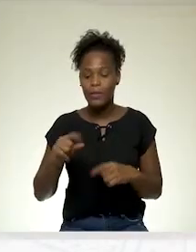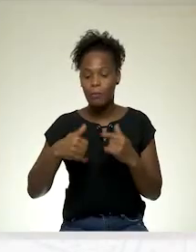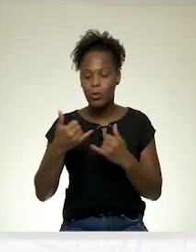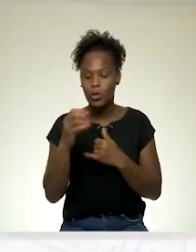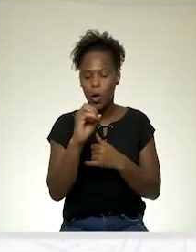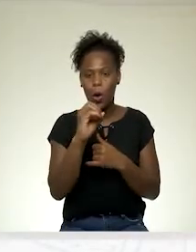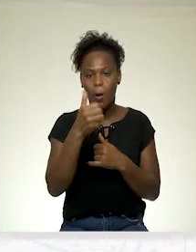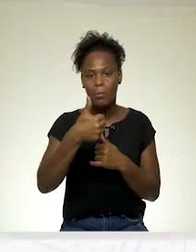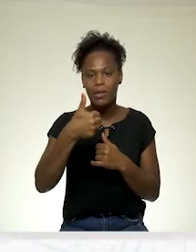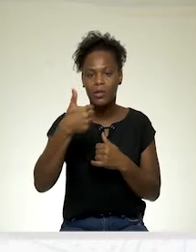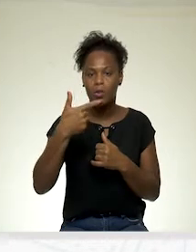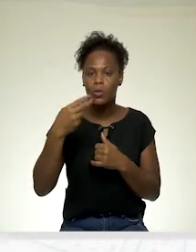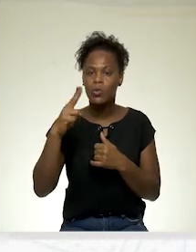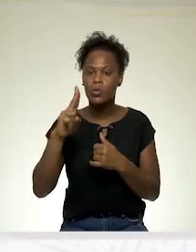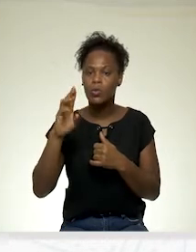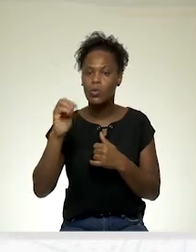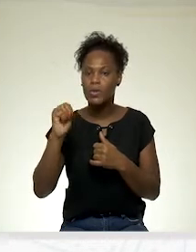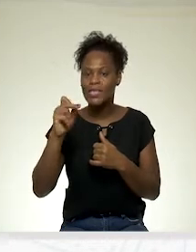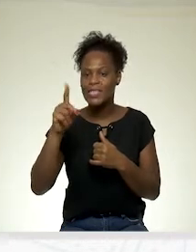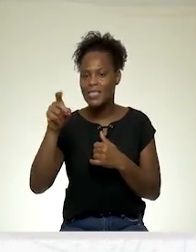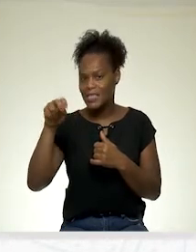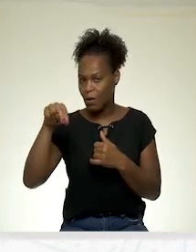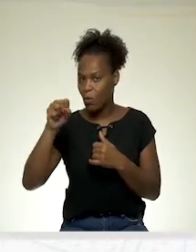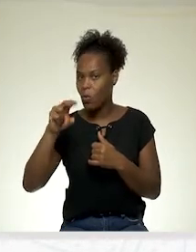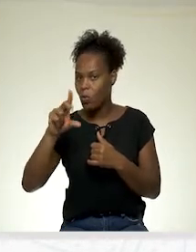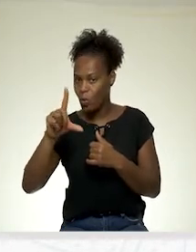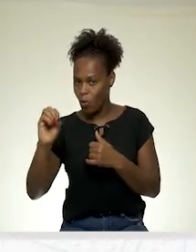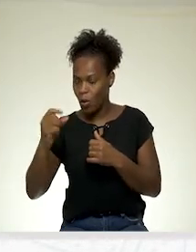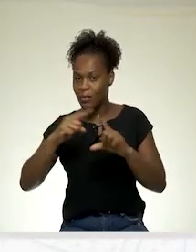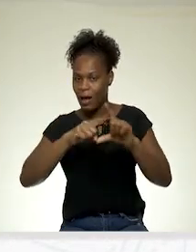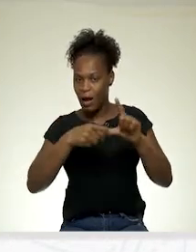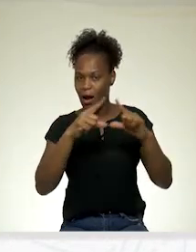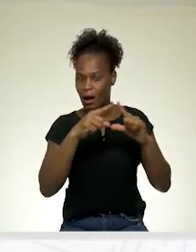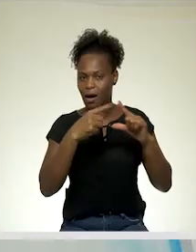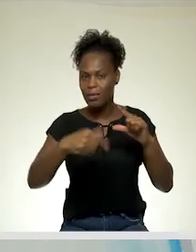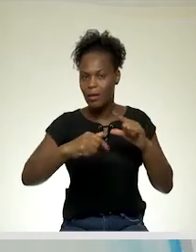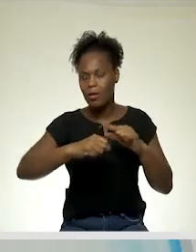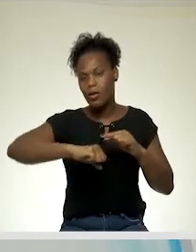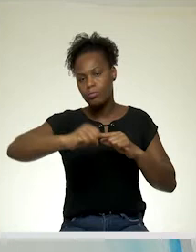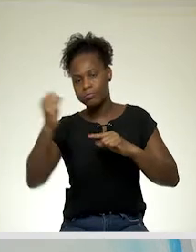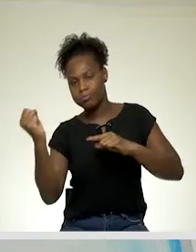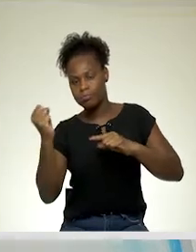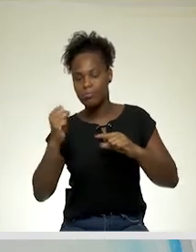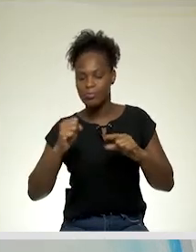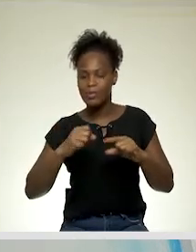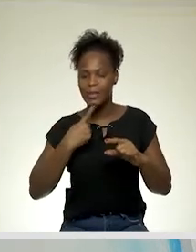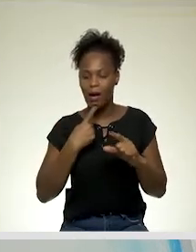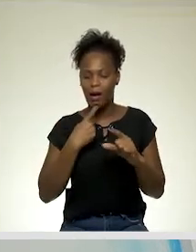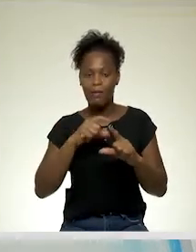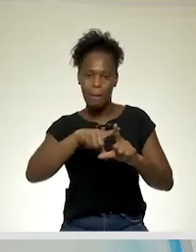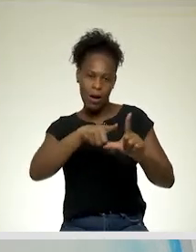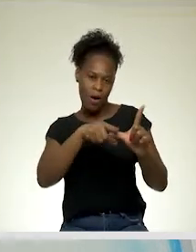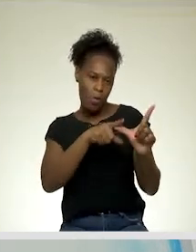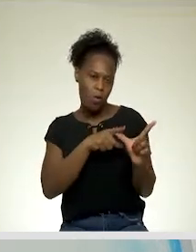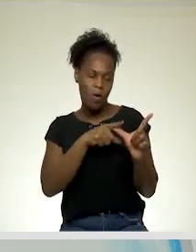Obtusângulo é quando um triângulo tem um ângulo obtuso. Nesse caso, temos